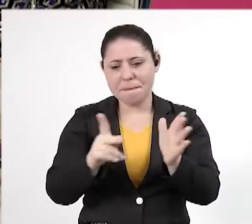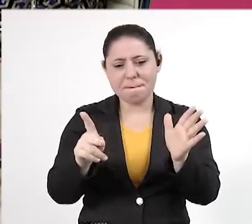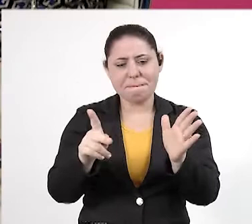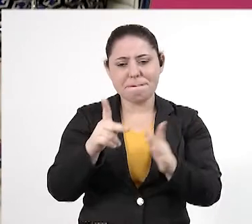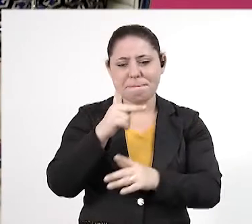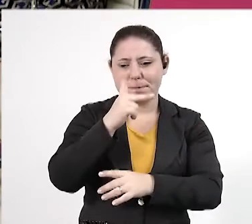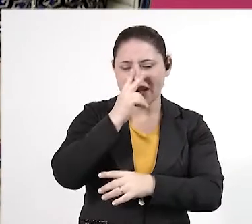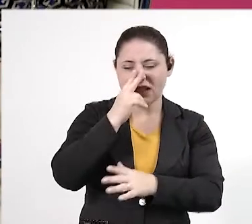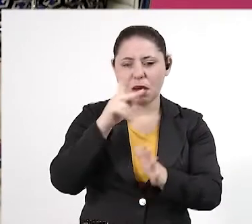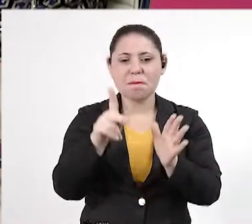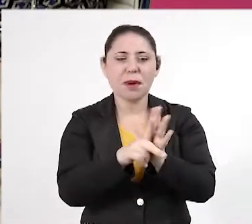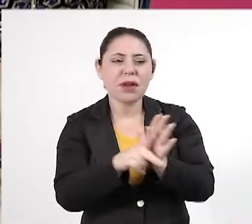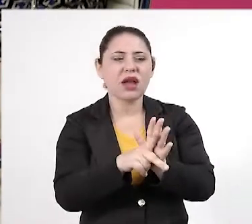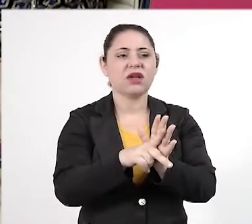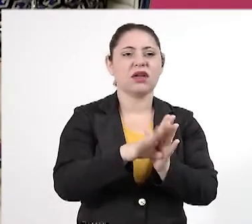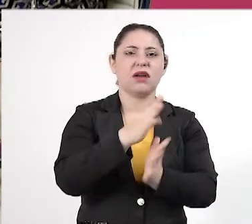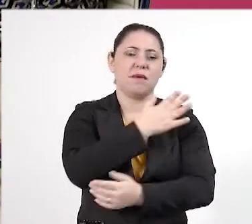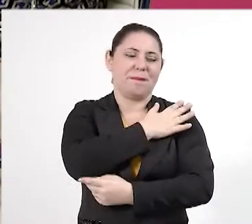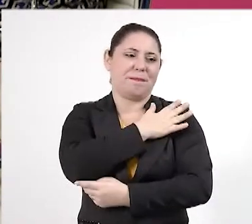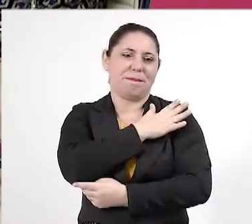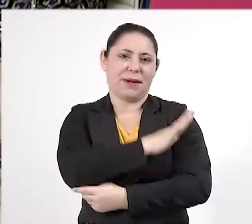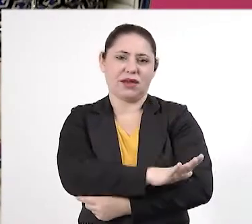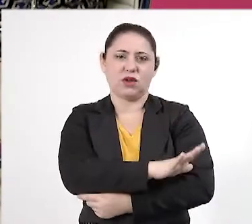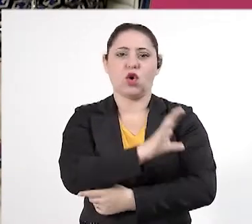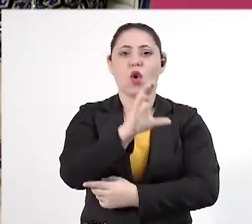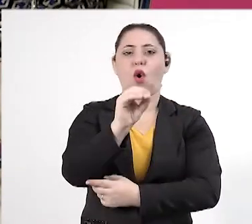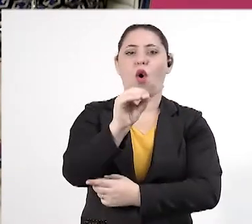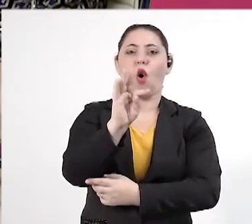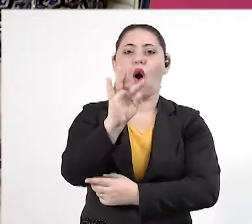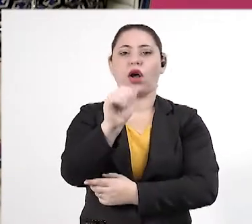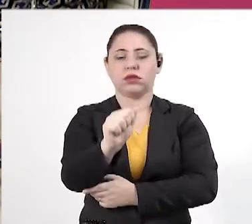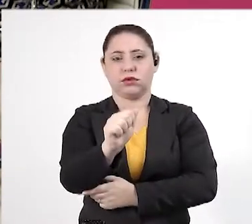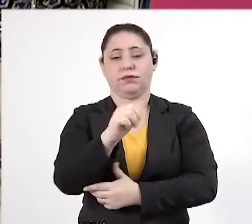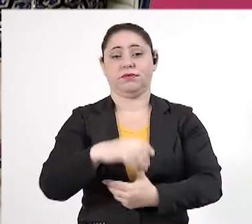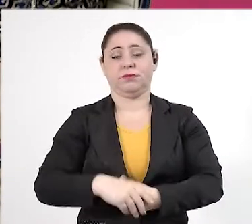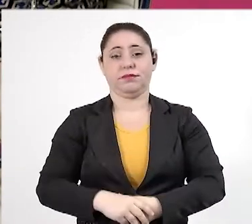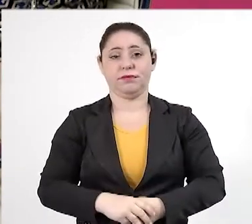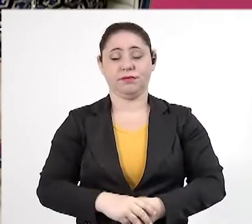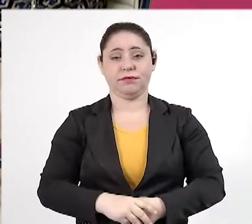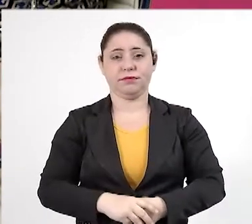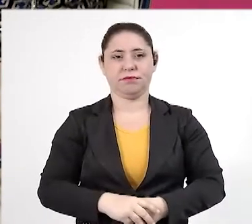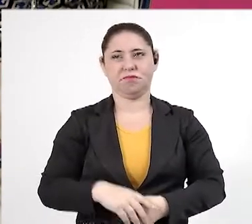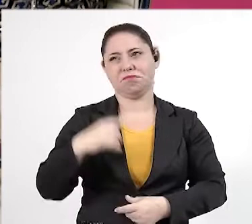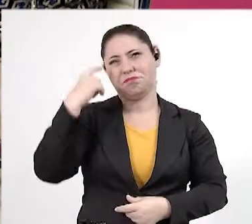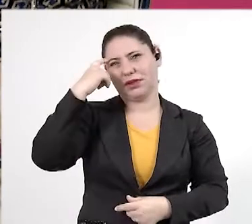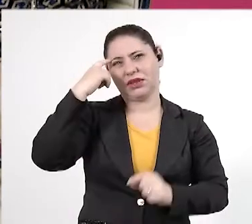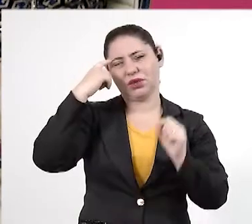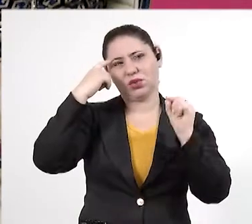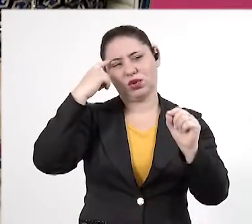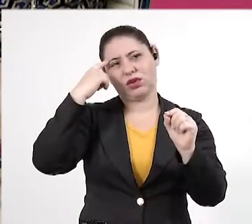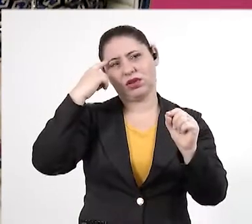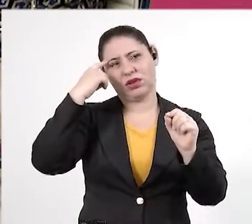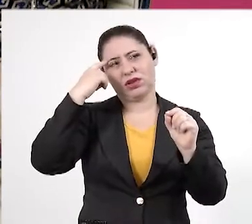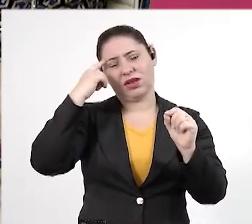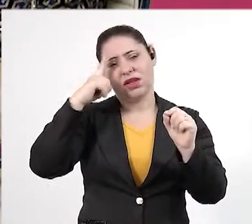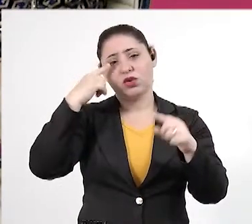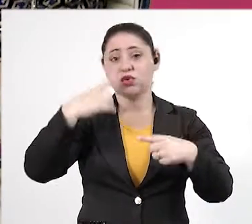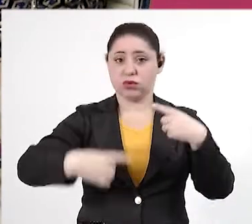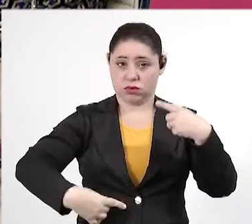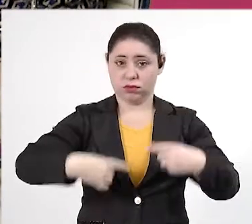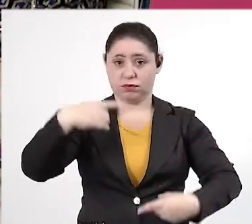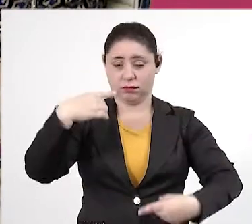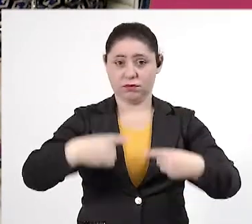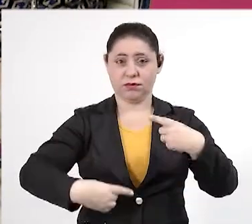popular de preconceito em relação a essa questão das cotas. No imaginário, eu gosto de dizer assim,